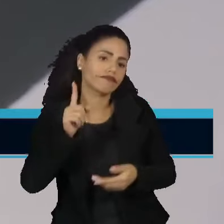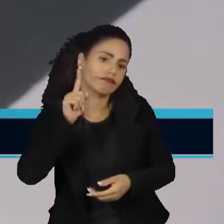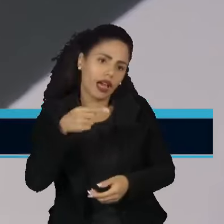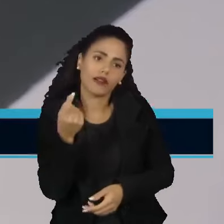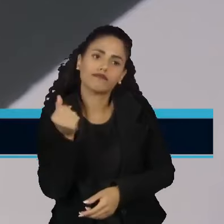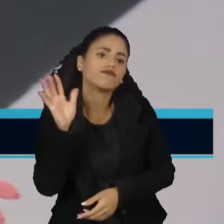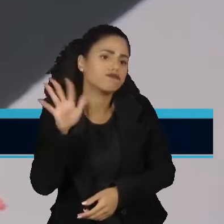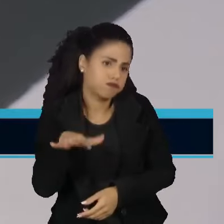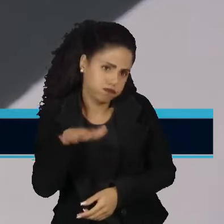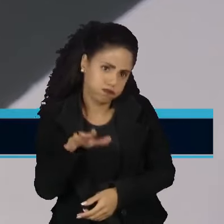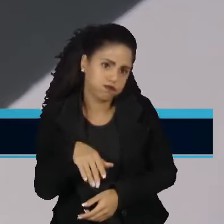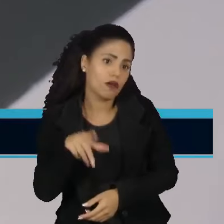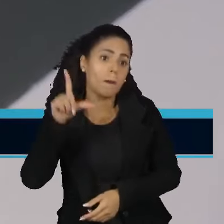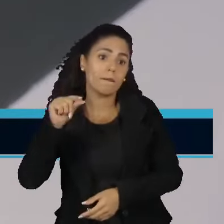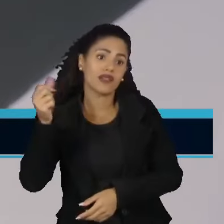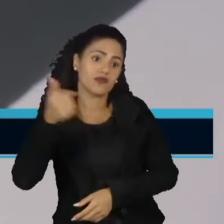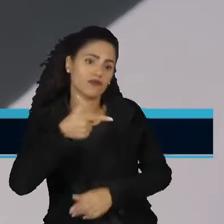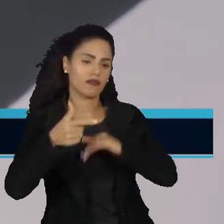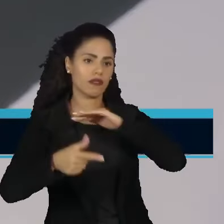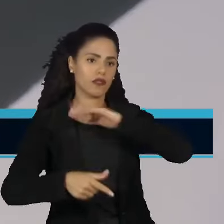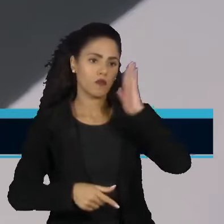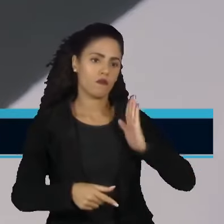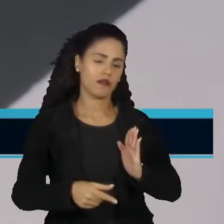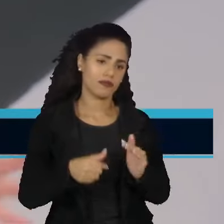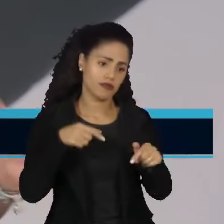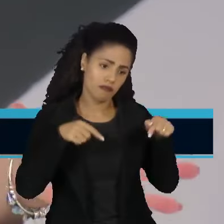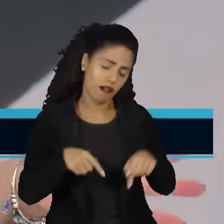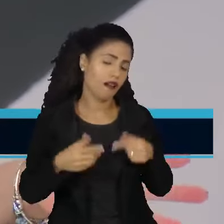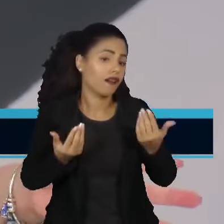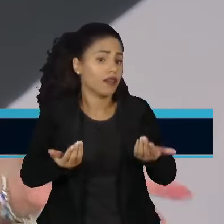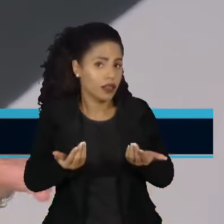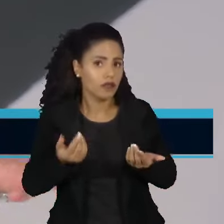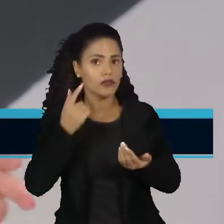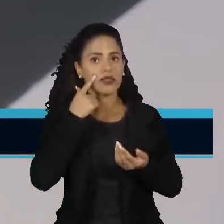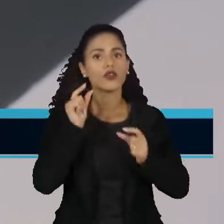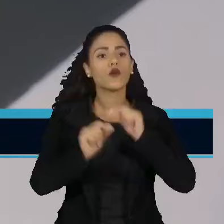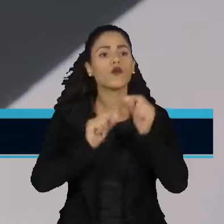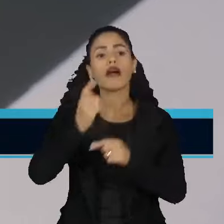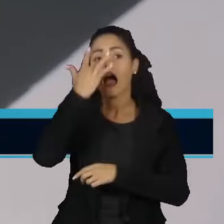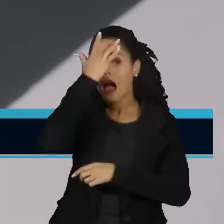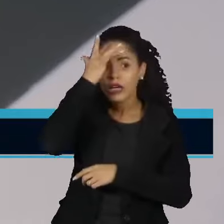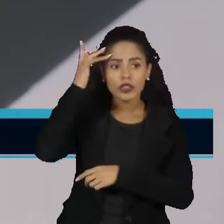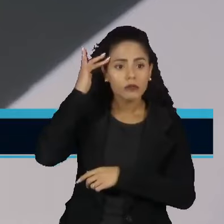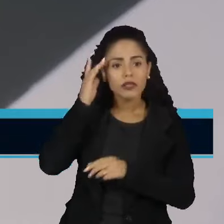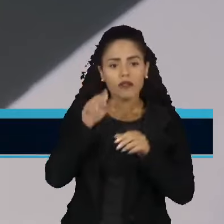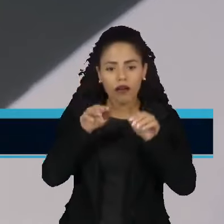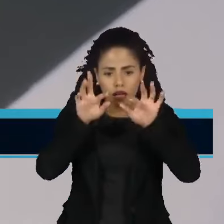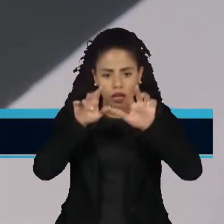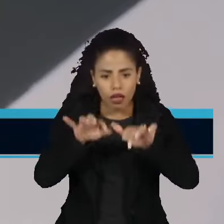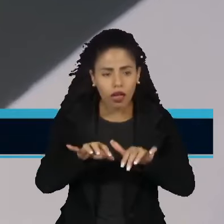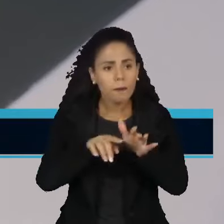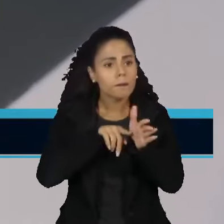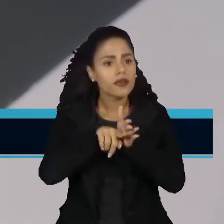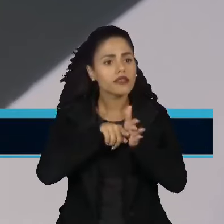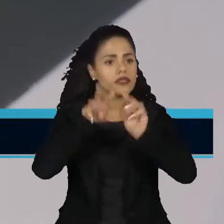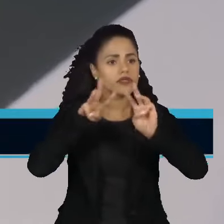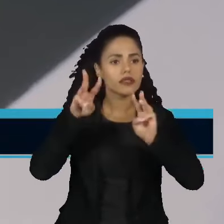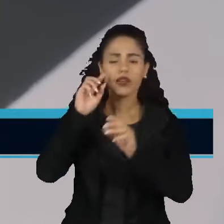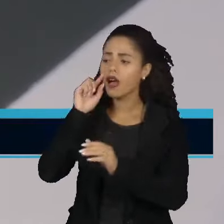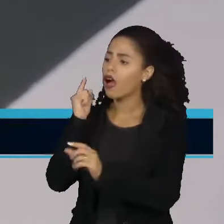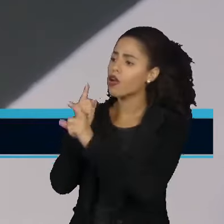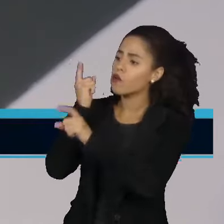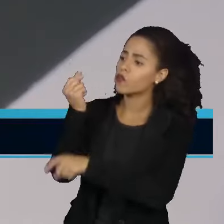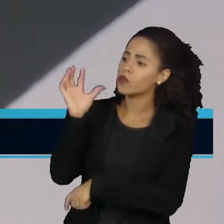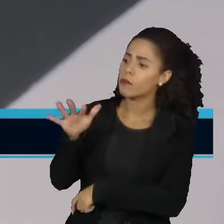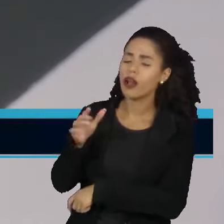custo muito menor do que muitas vezes a aquisição dentro do Brasil, você permite que pessoas façam parte de um mercado consumidor que até então elas